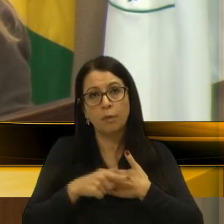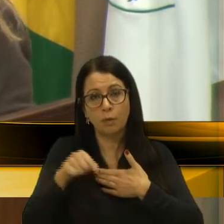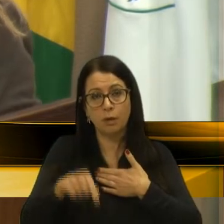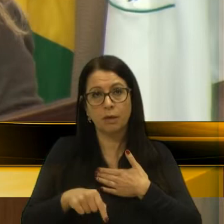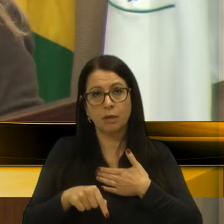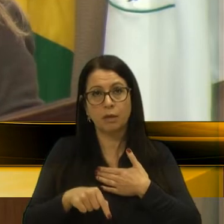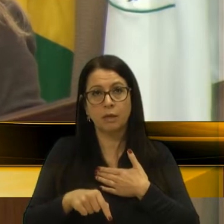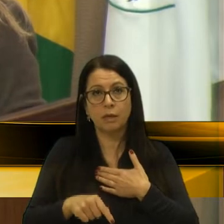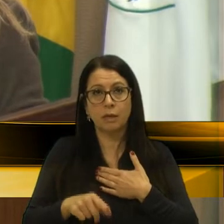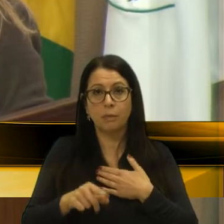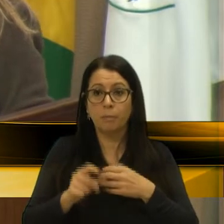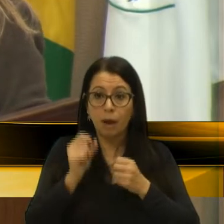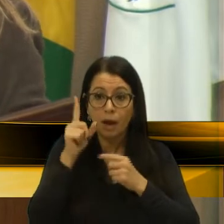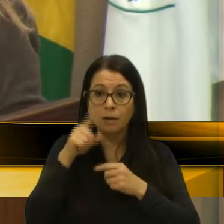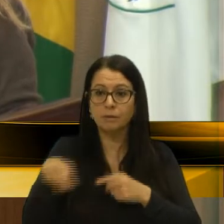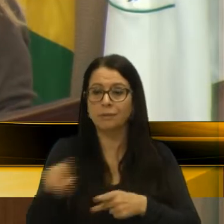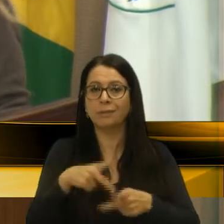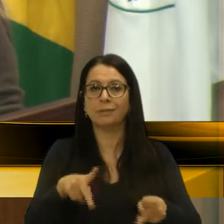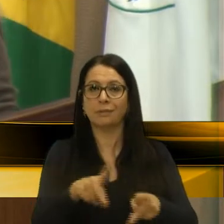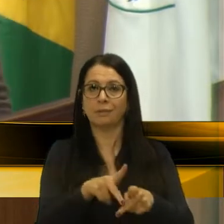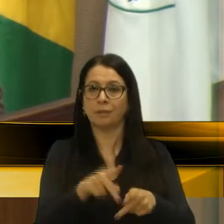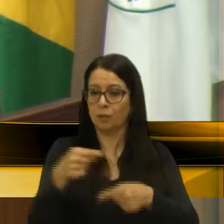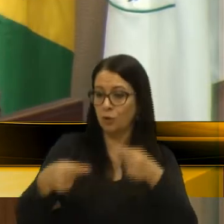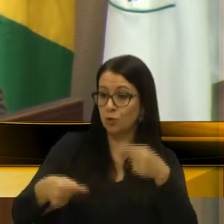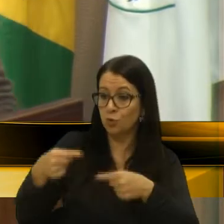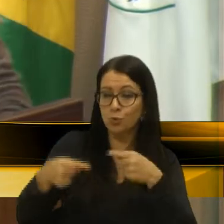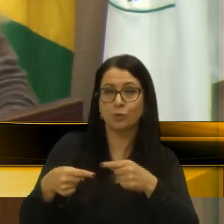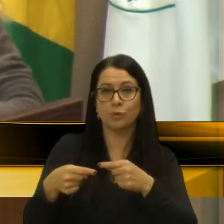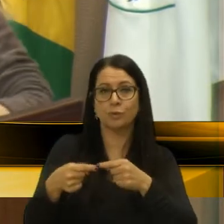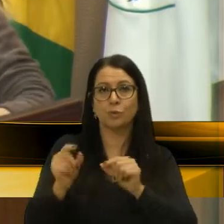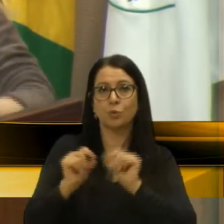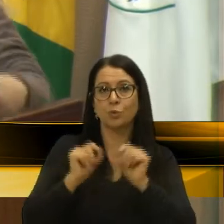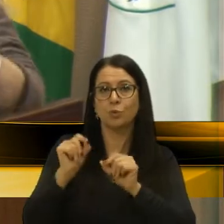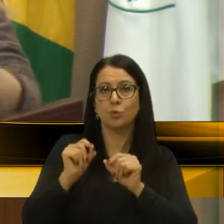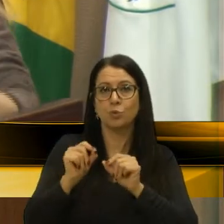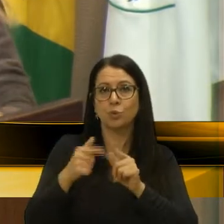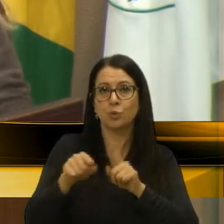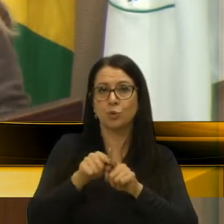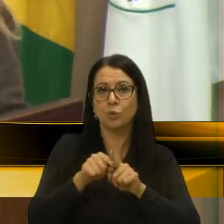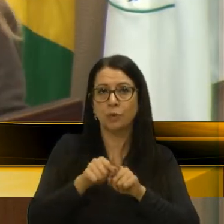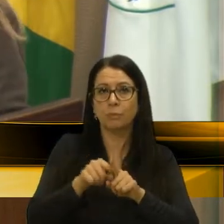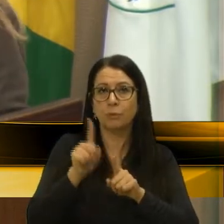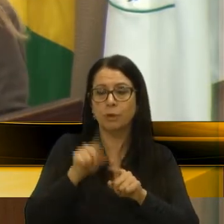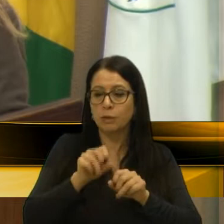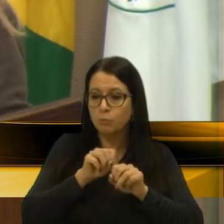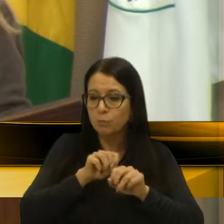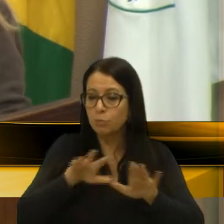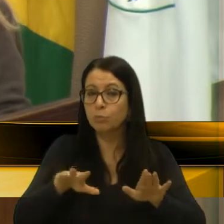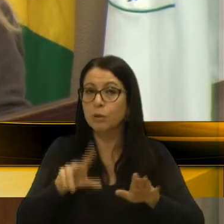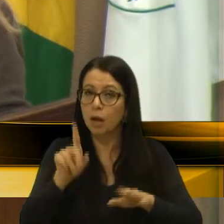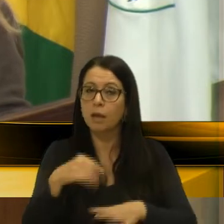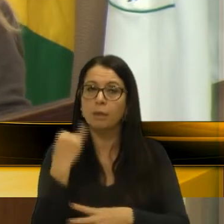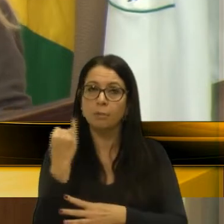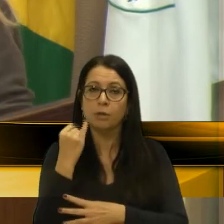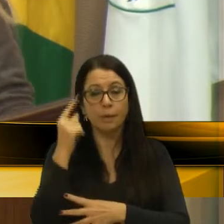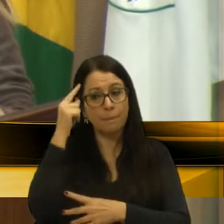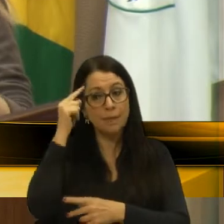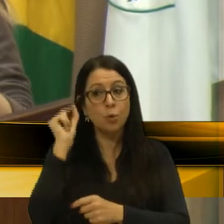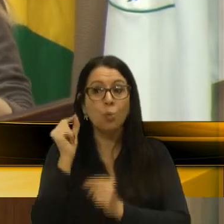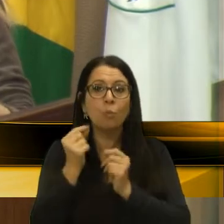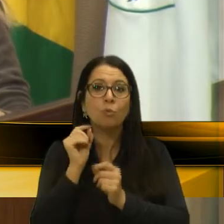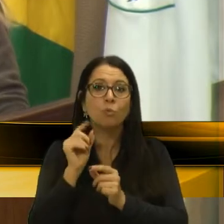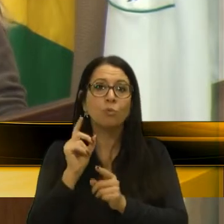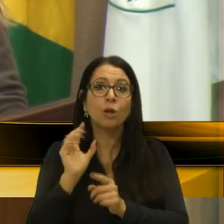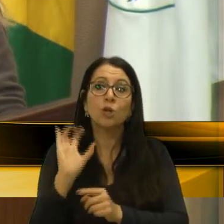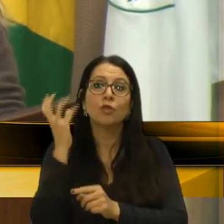a população disso. A discussão com relação ao vazamento, ela é importante, a gente tem que chegar na solução. Mas